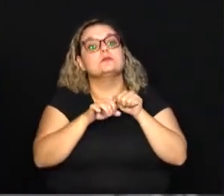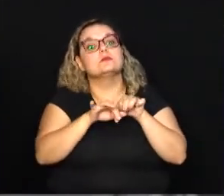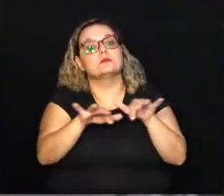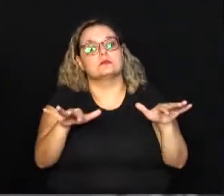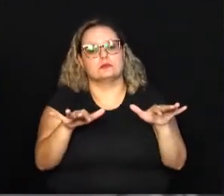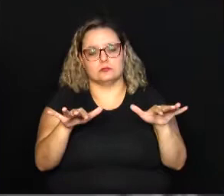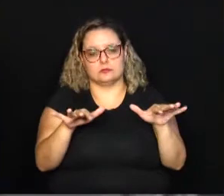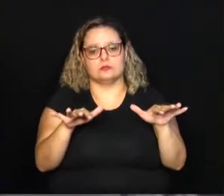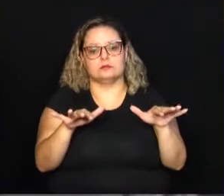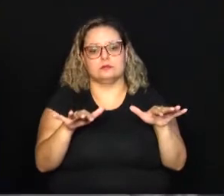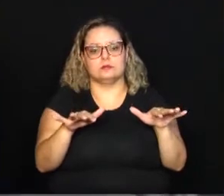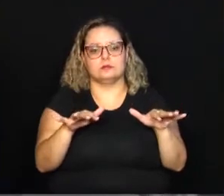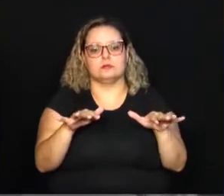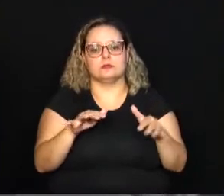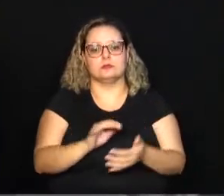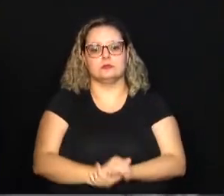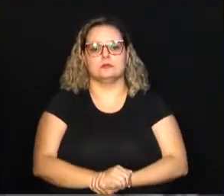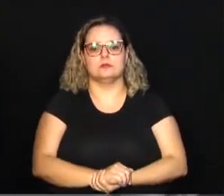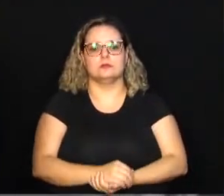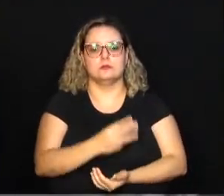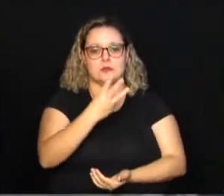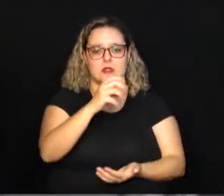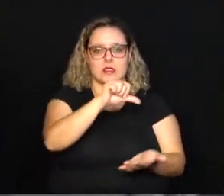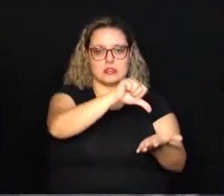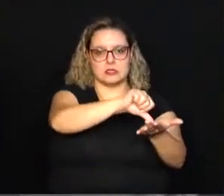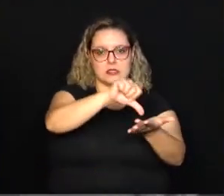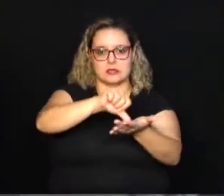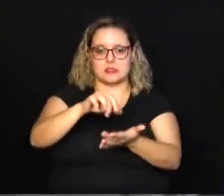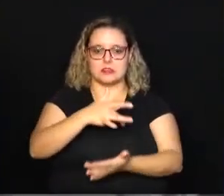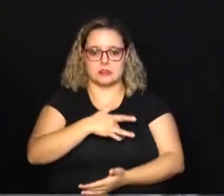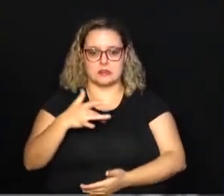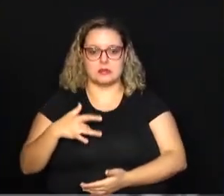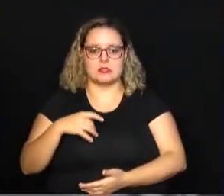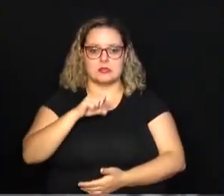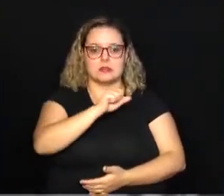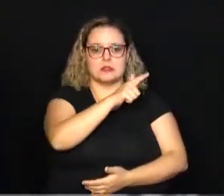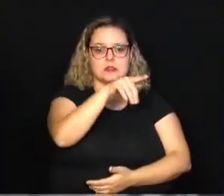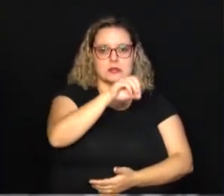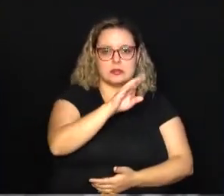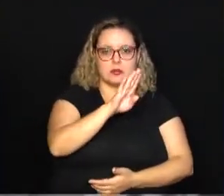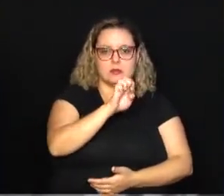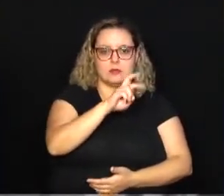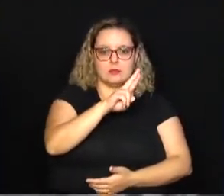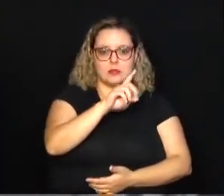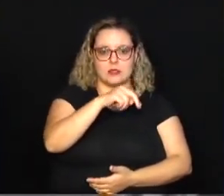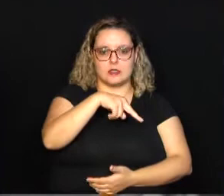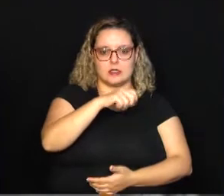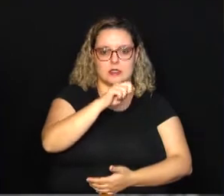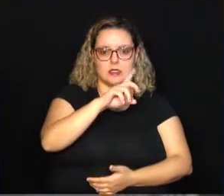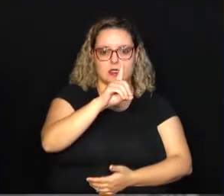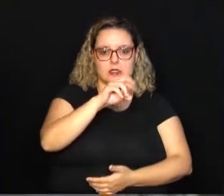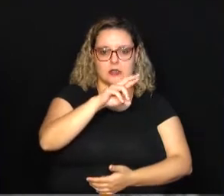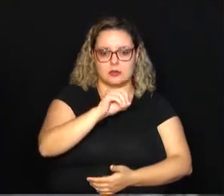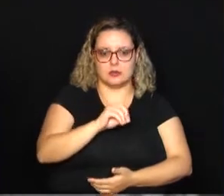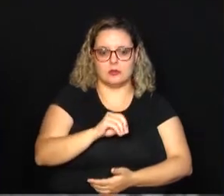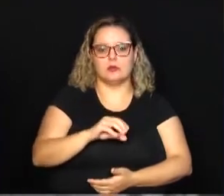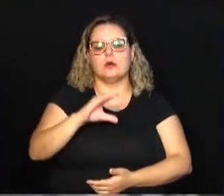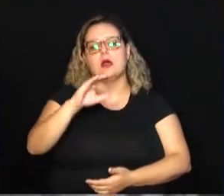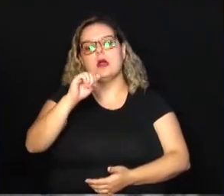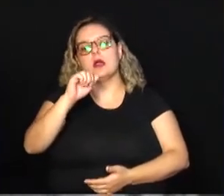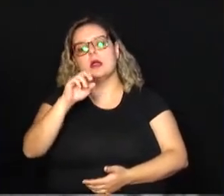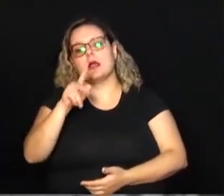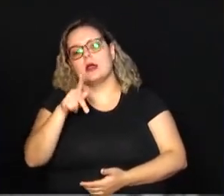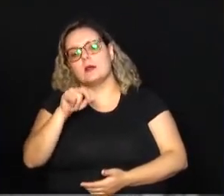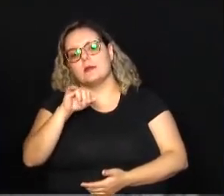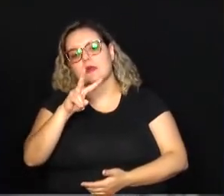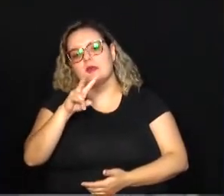abrir 3 centros de saúde, do São Bernardo, que dá um apoio para o Mário Gatti, do Capivari, que dá um apoio